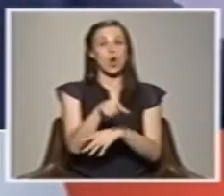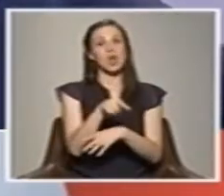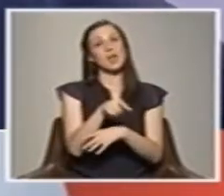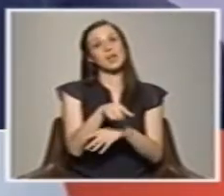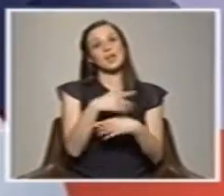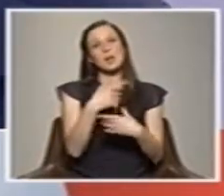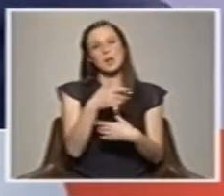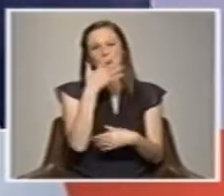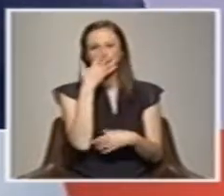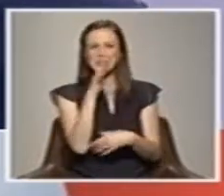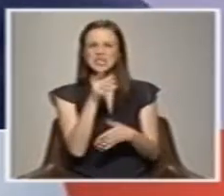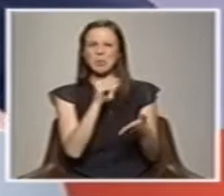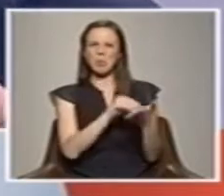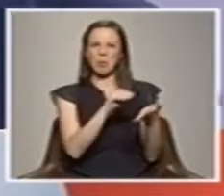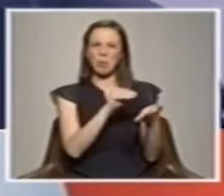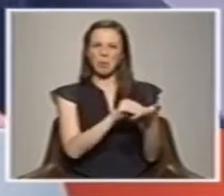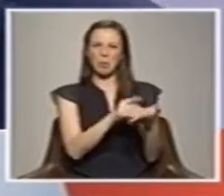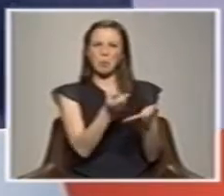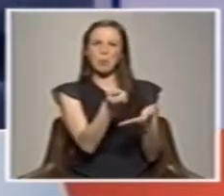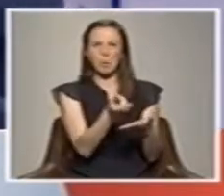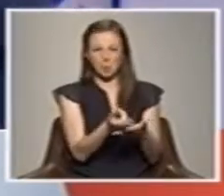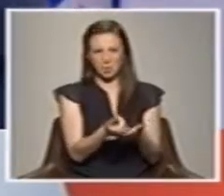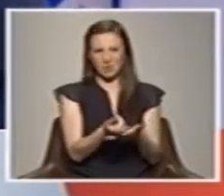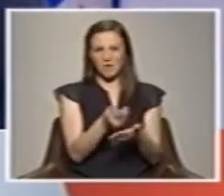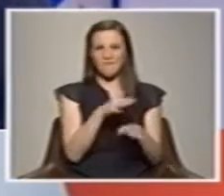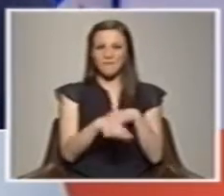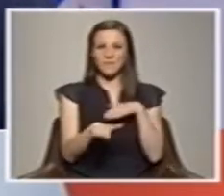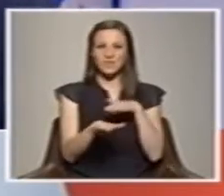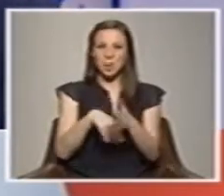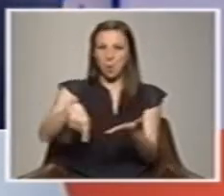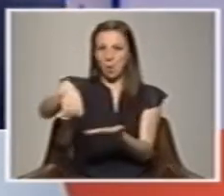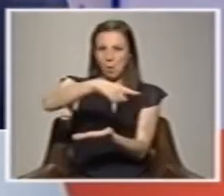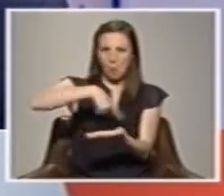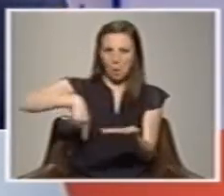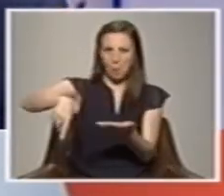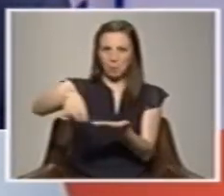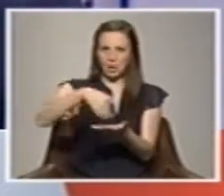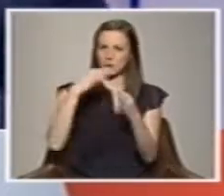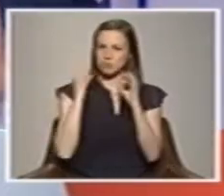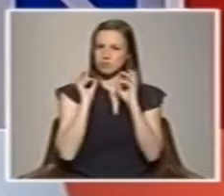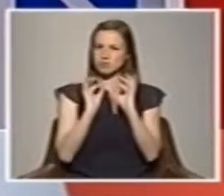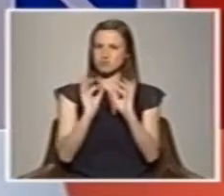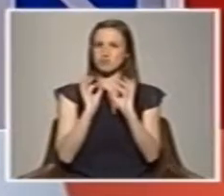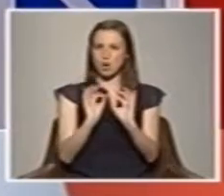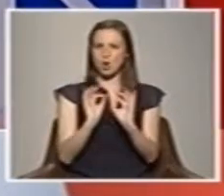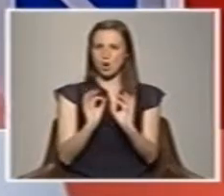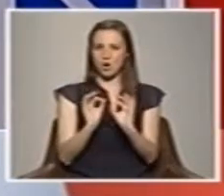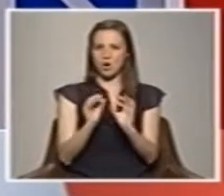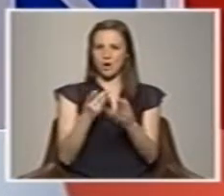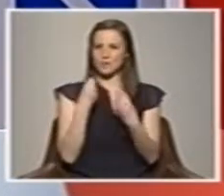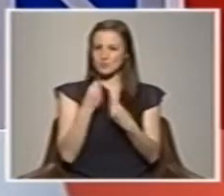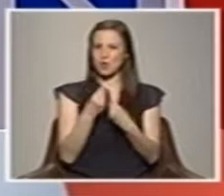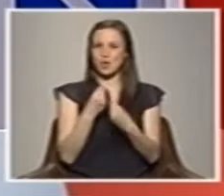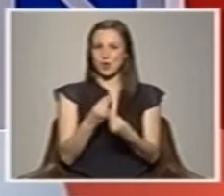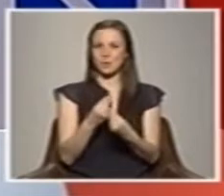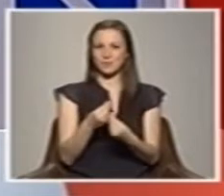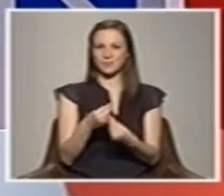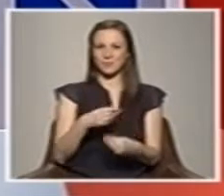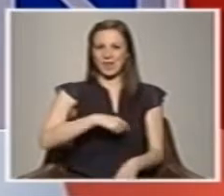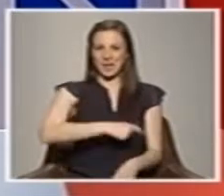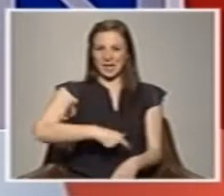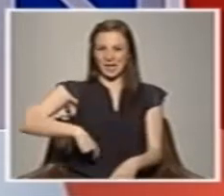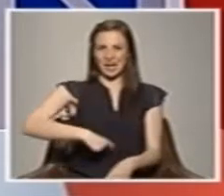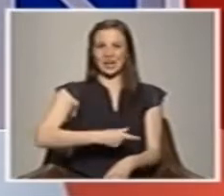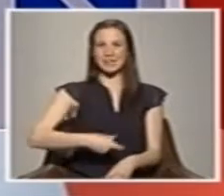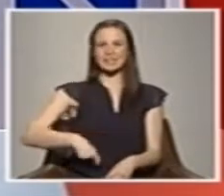parecia pobre, daquilo que parecia pouco, fazerem um grande prato da gastronomia portuguesa. Fazer um ex-libris da gastronomia portuguesa, que são as tripas à moda do Porto. E por